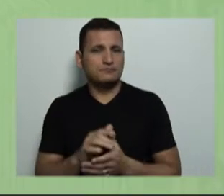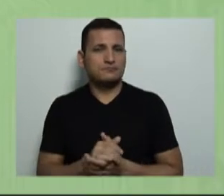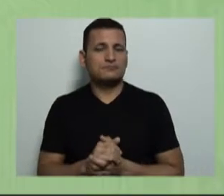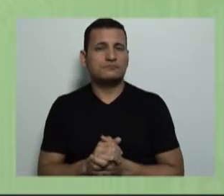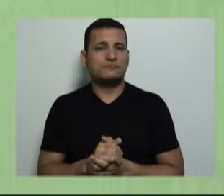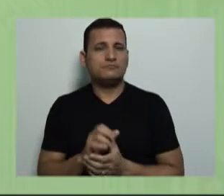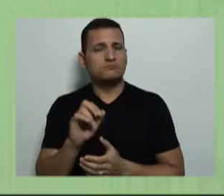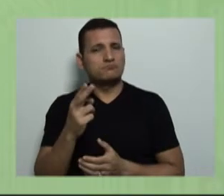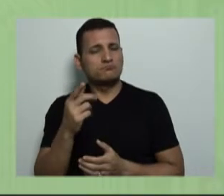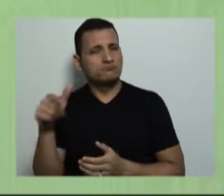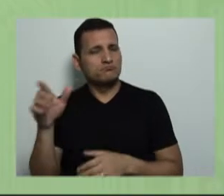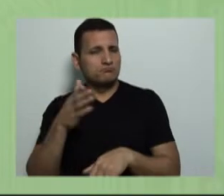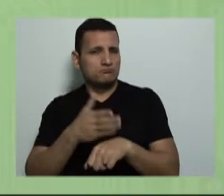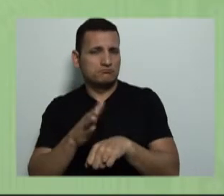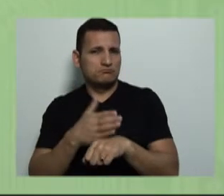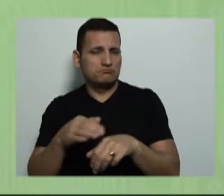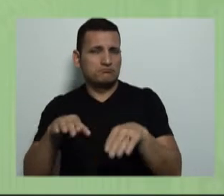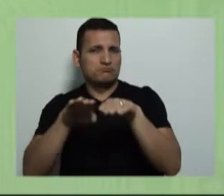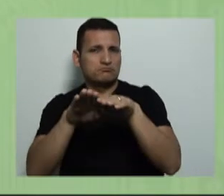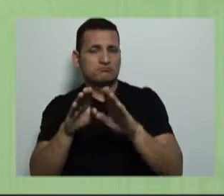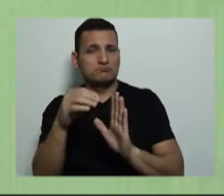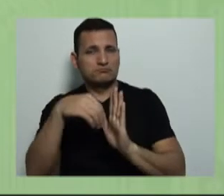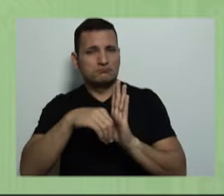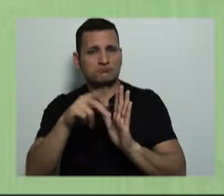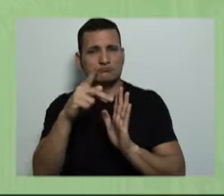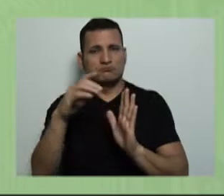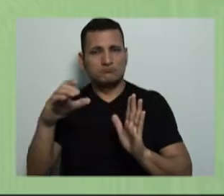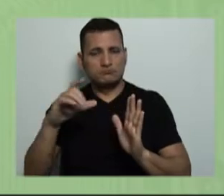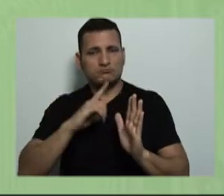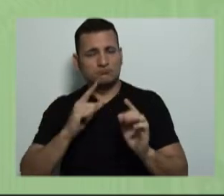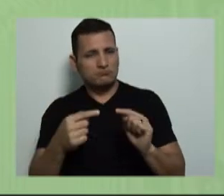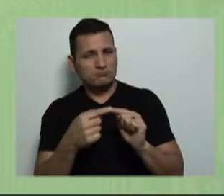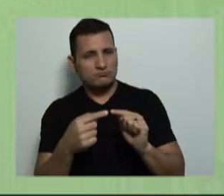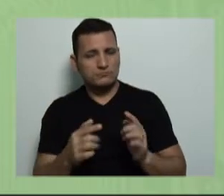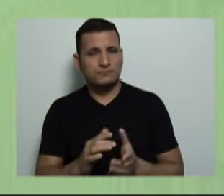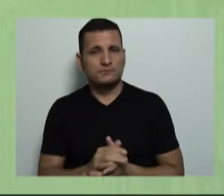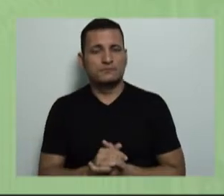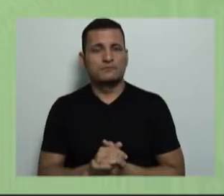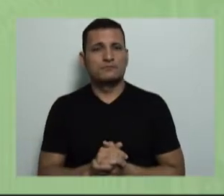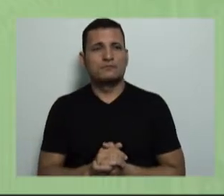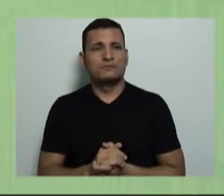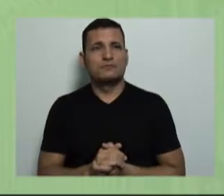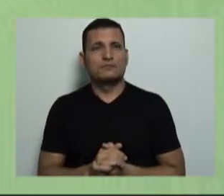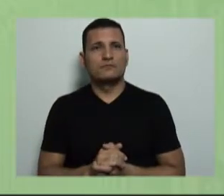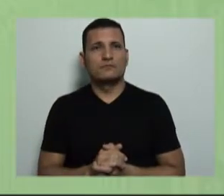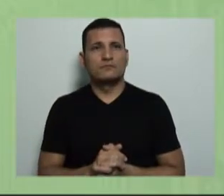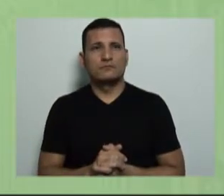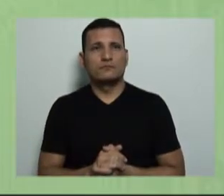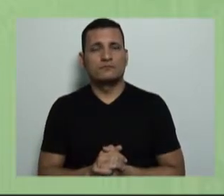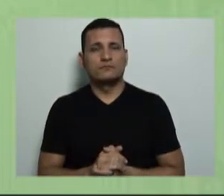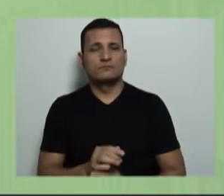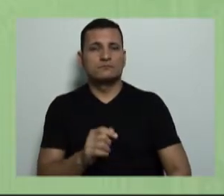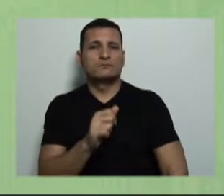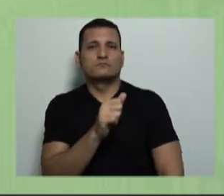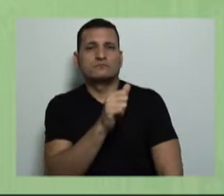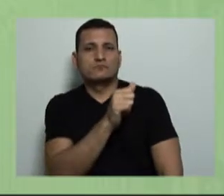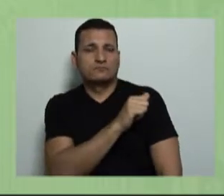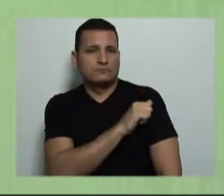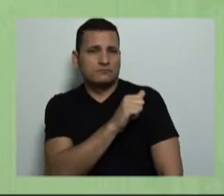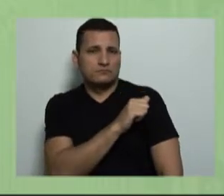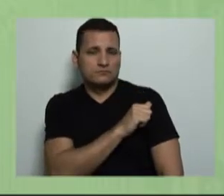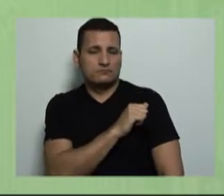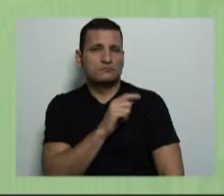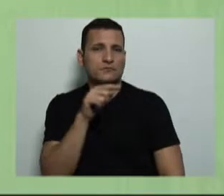prática equiparada, conforme está previsto no nosso PPC. Então, eu vou repetir a resposta. O estudante não